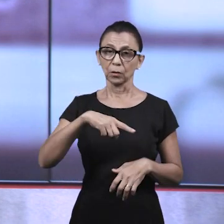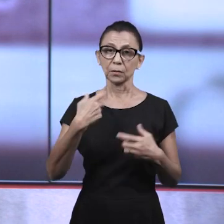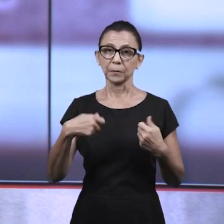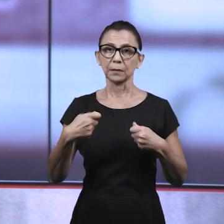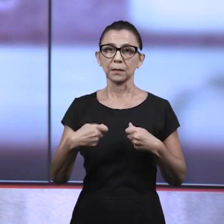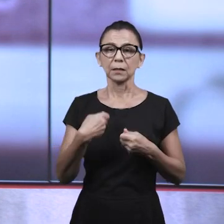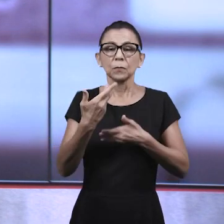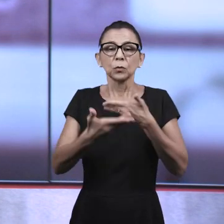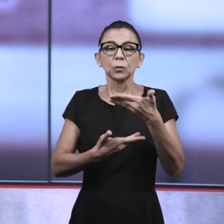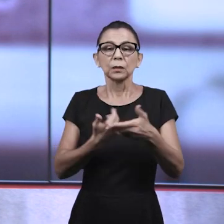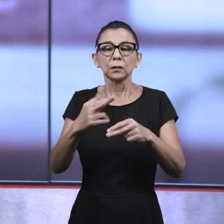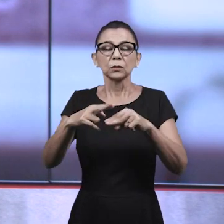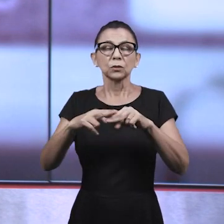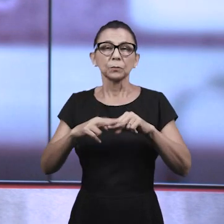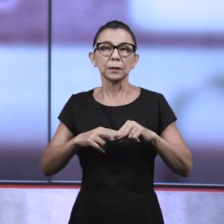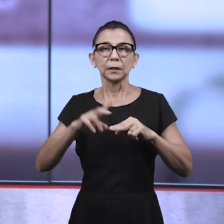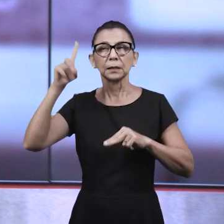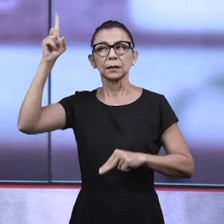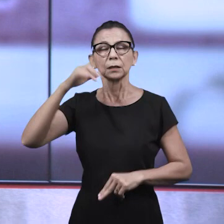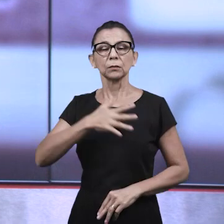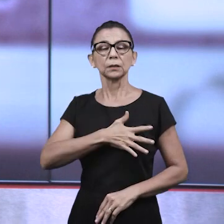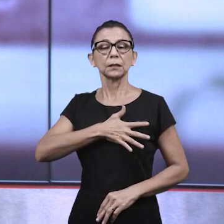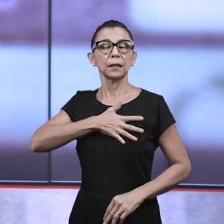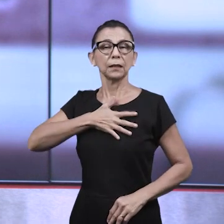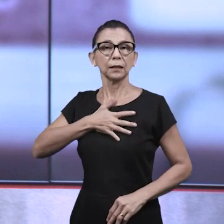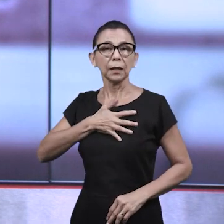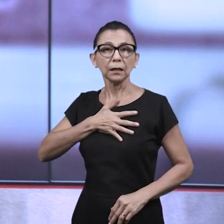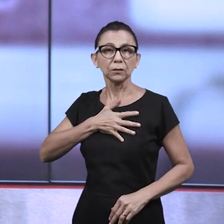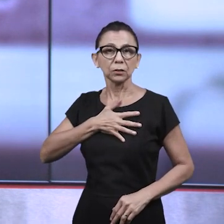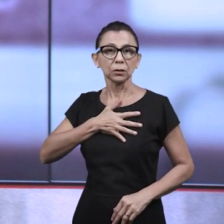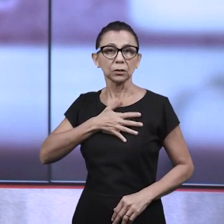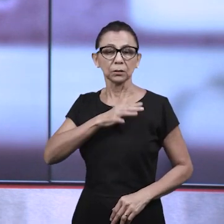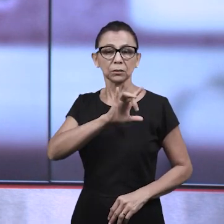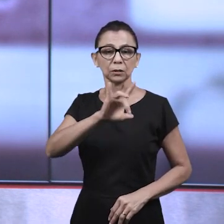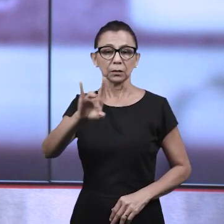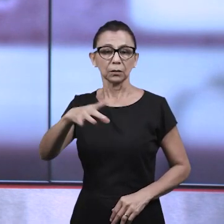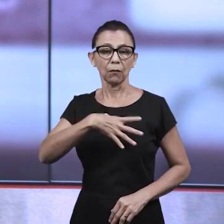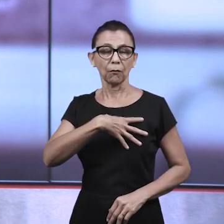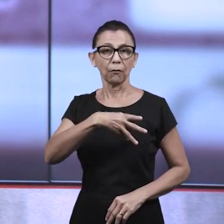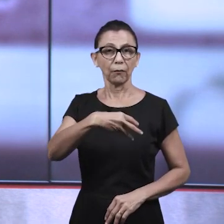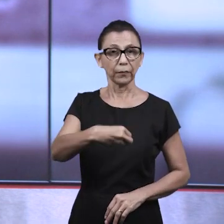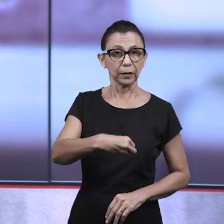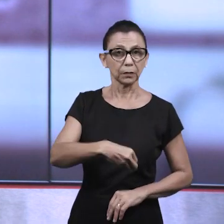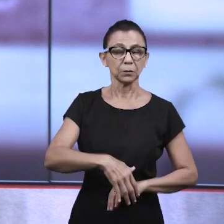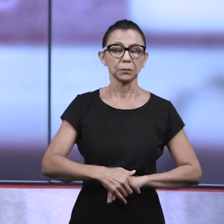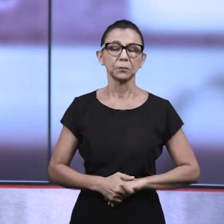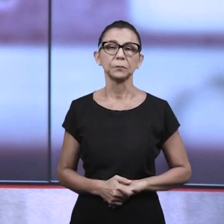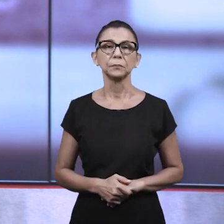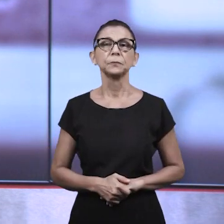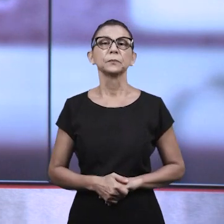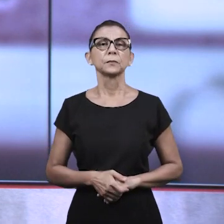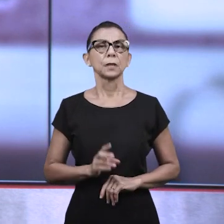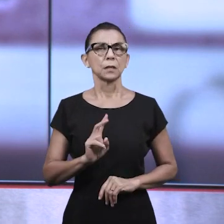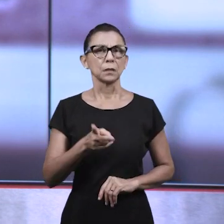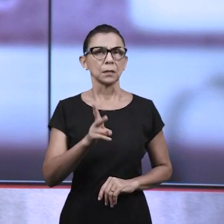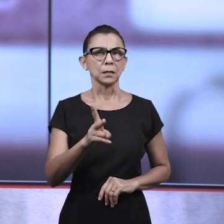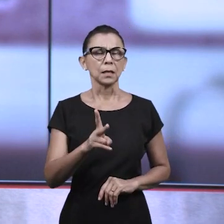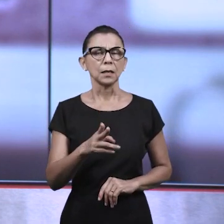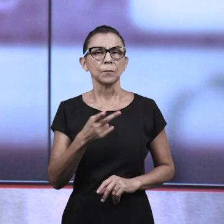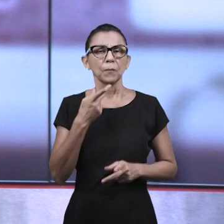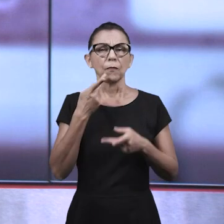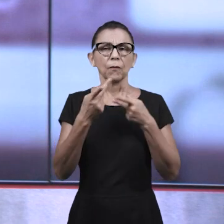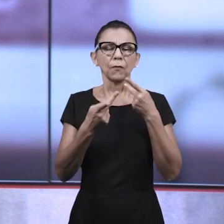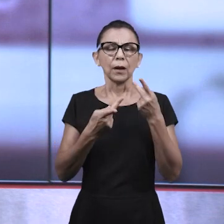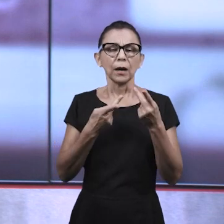Deus, como está escrito em Colossenses capítulo 4, versículo 6. A vossa palavra seja